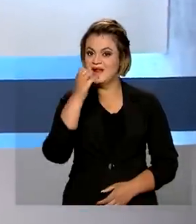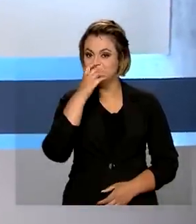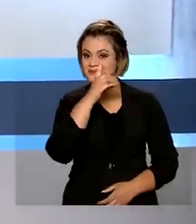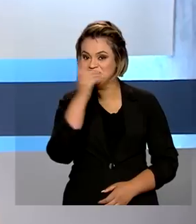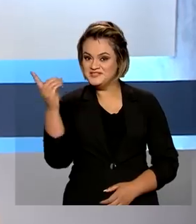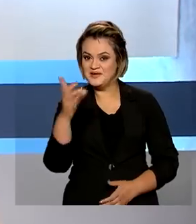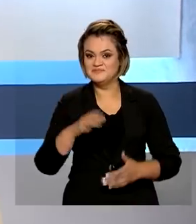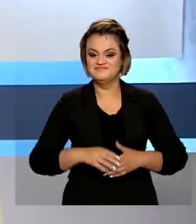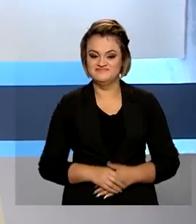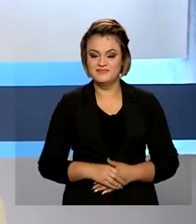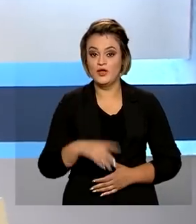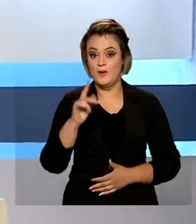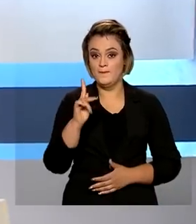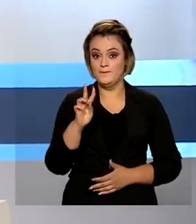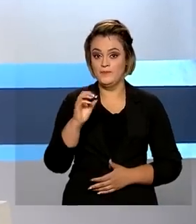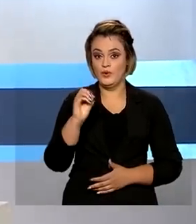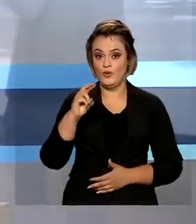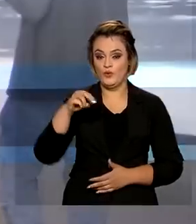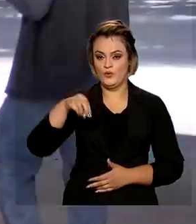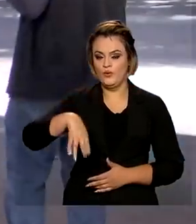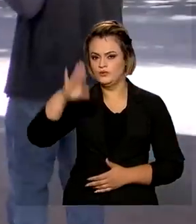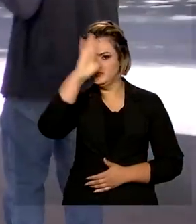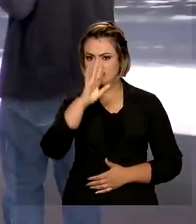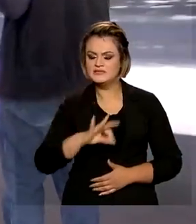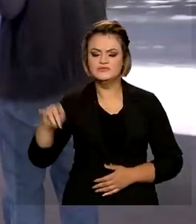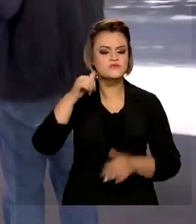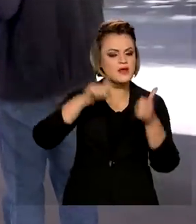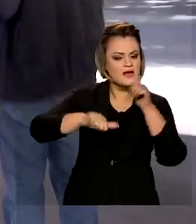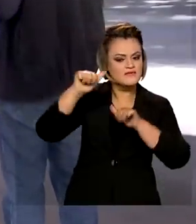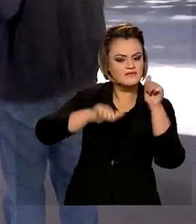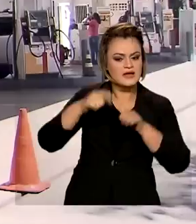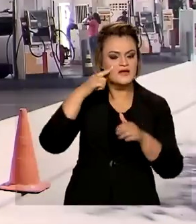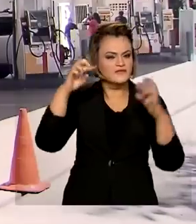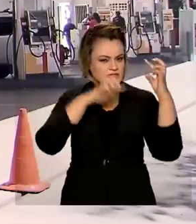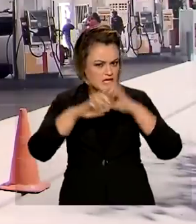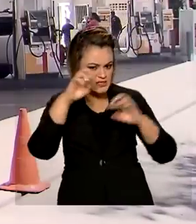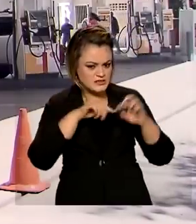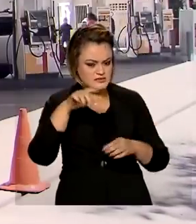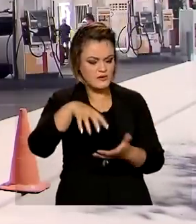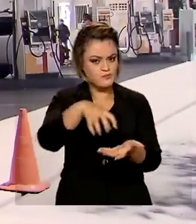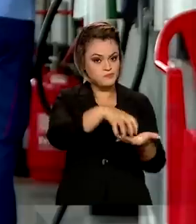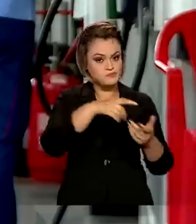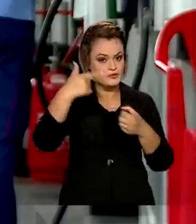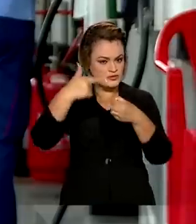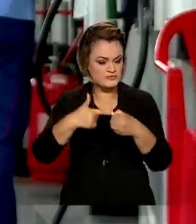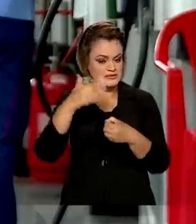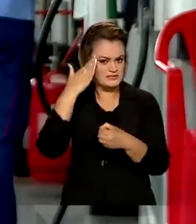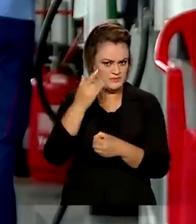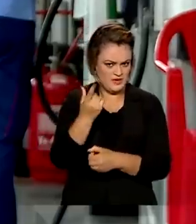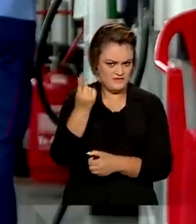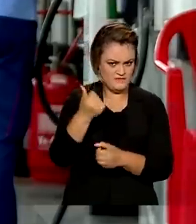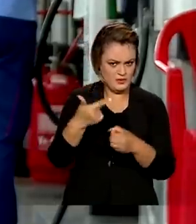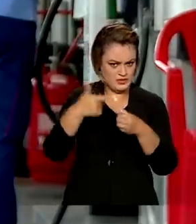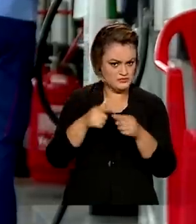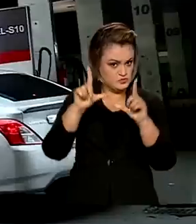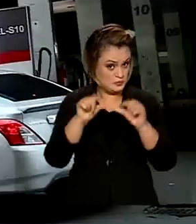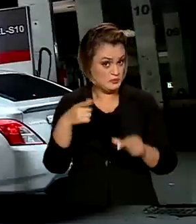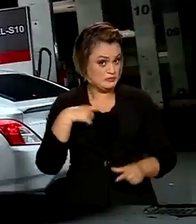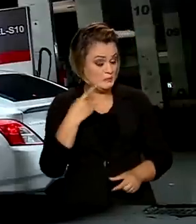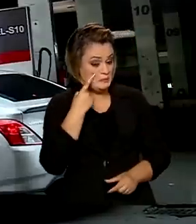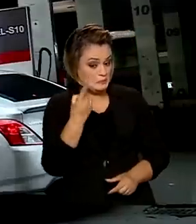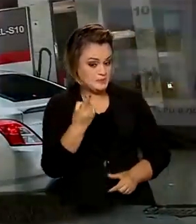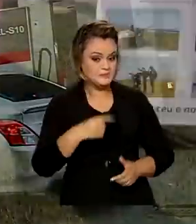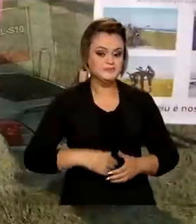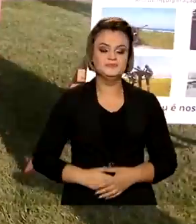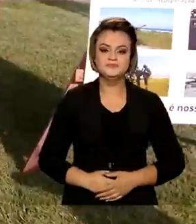Olá, bom dia. PROCONs de todo o país começam hoje a fiscalizar postos para checar preço dos